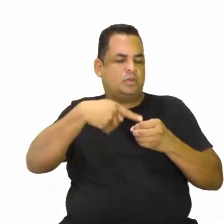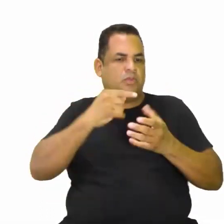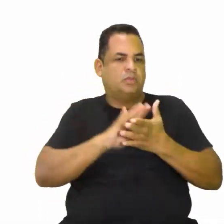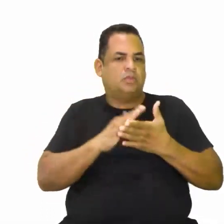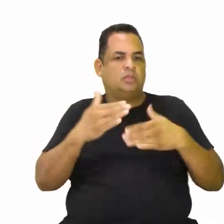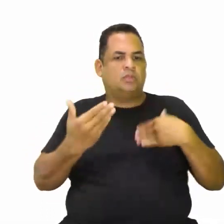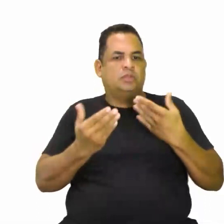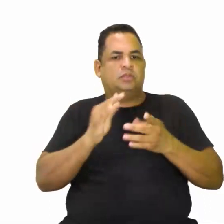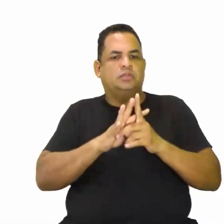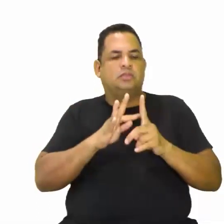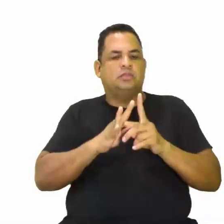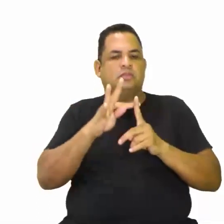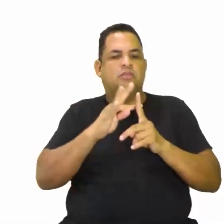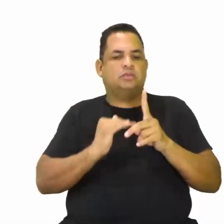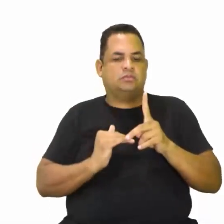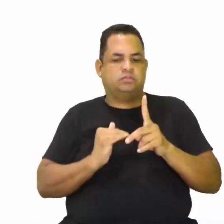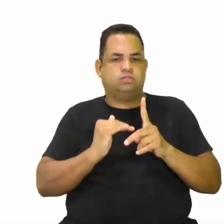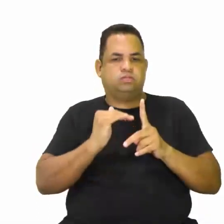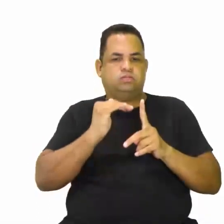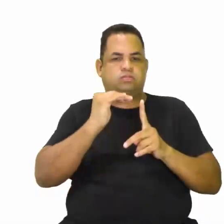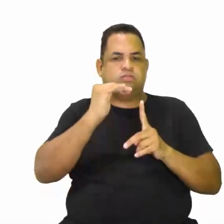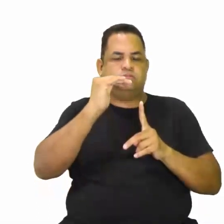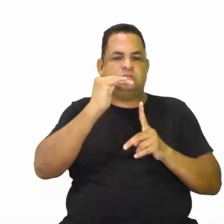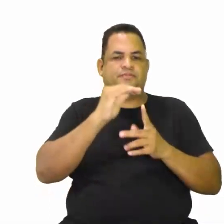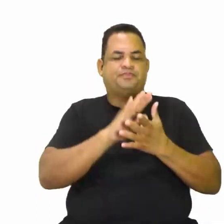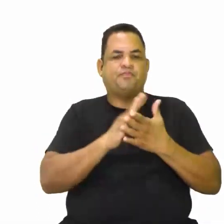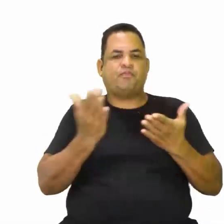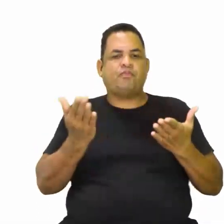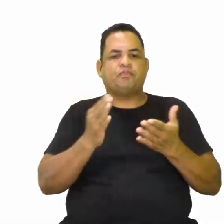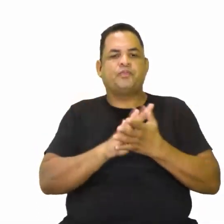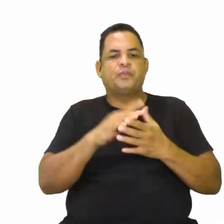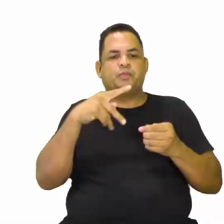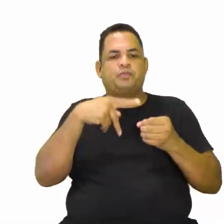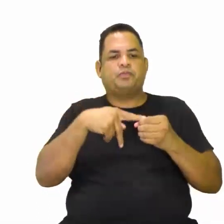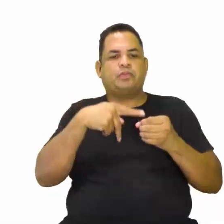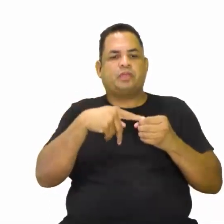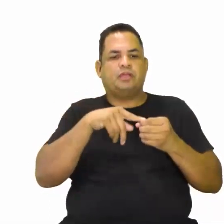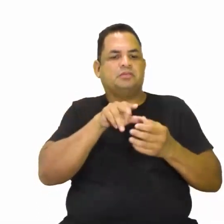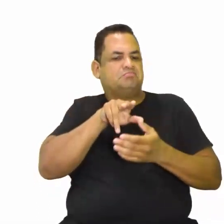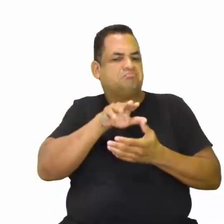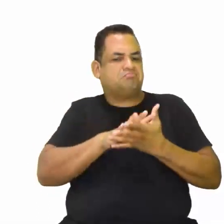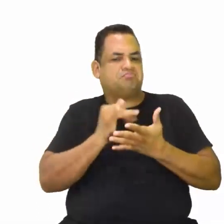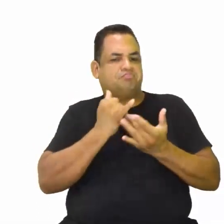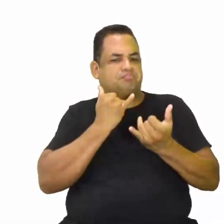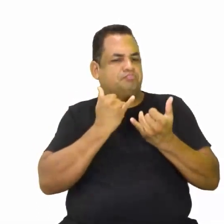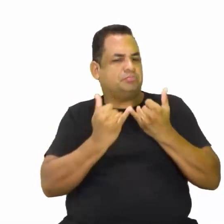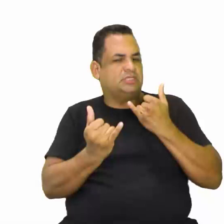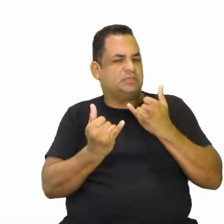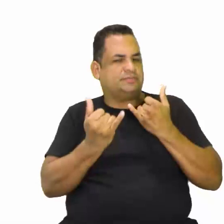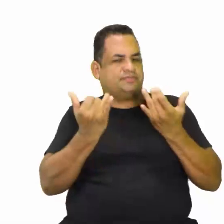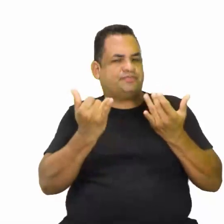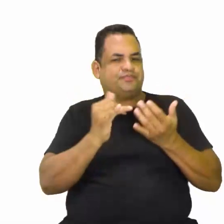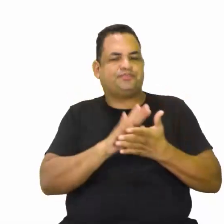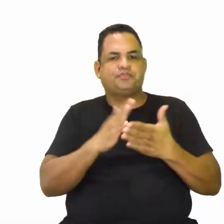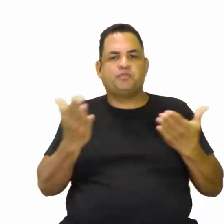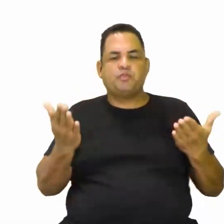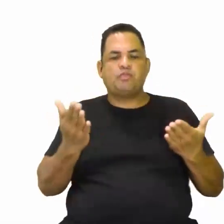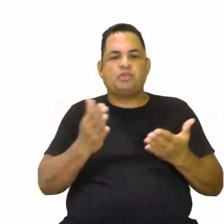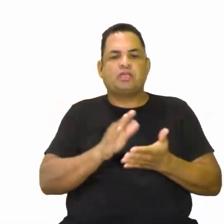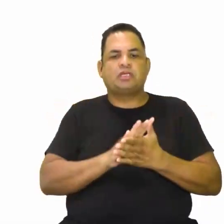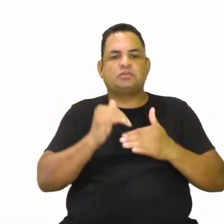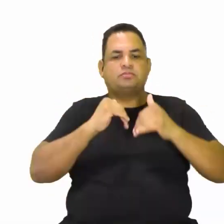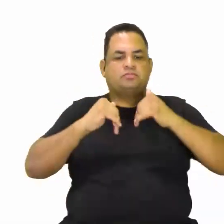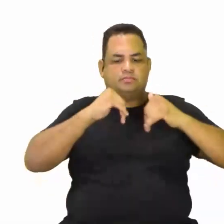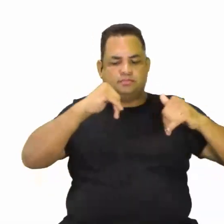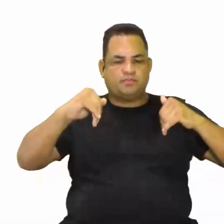as temperaturas de ebulição dos componentes do petróleo são muito próximos. Então, você tem uma separação